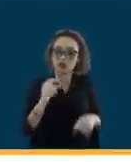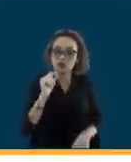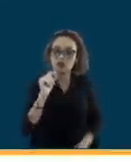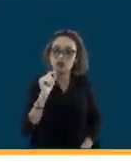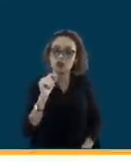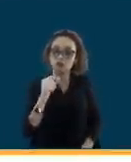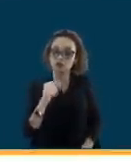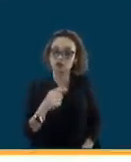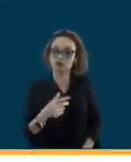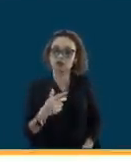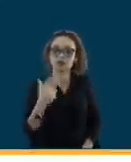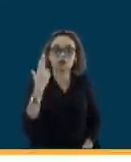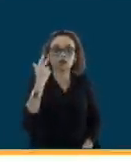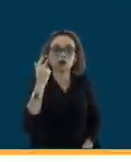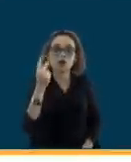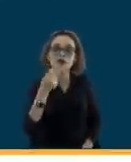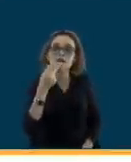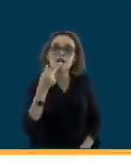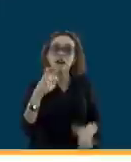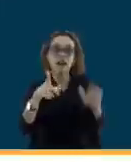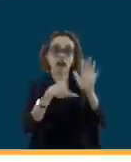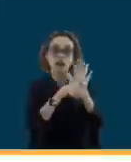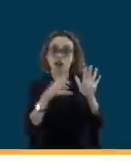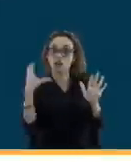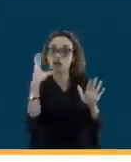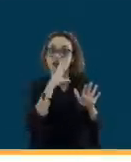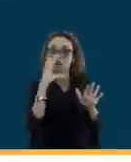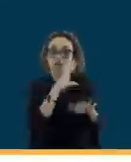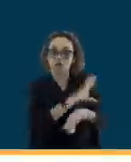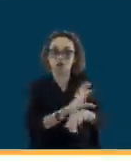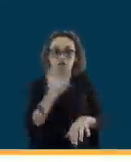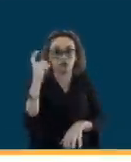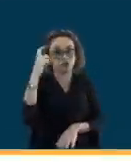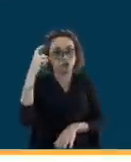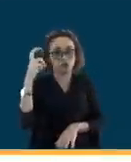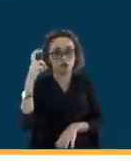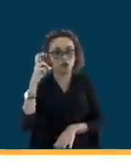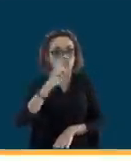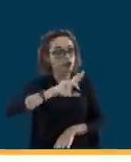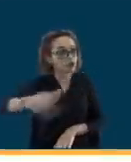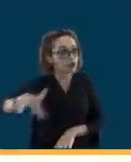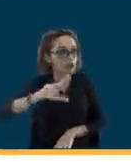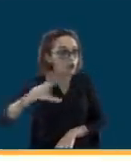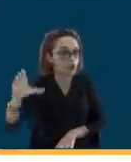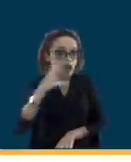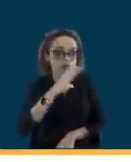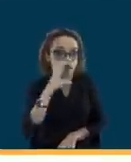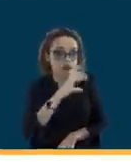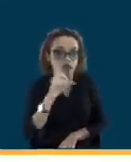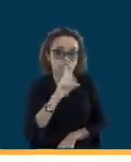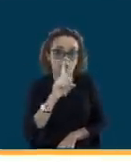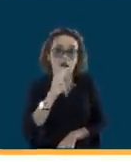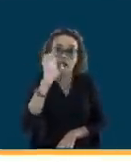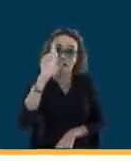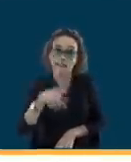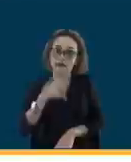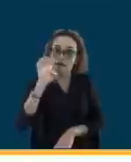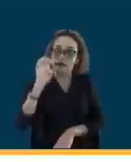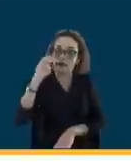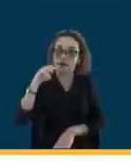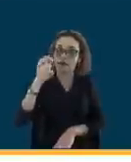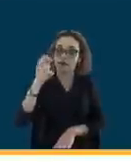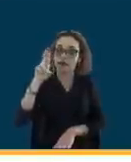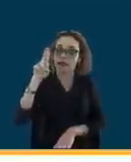falar da lei emergencial da cultura. Hein? Não é emergencial, é de emergência, porque ela tem um